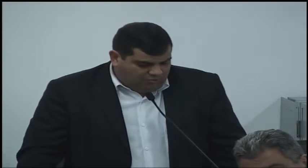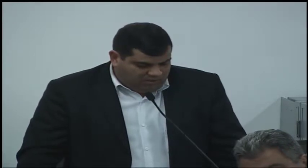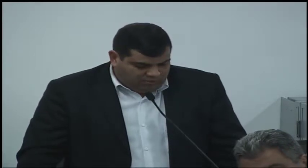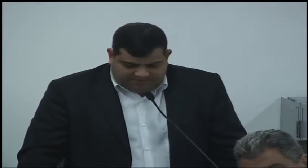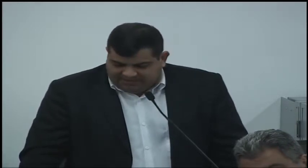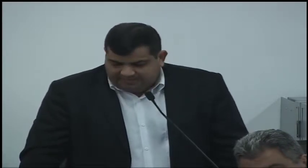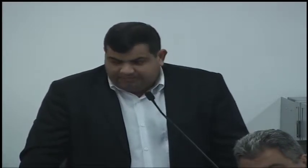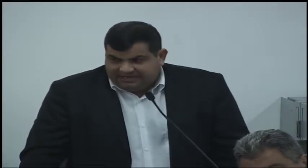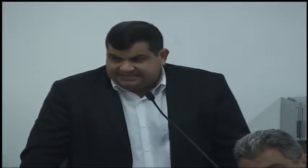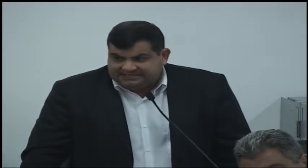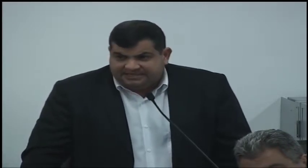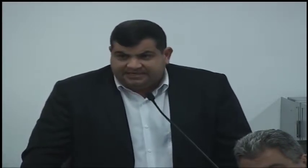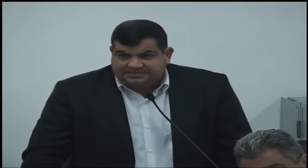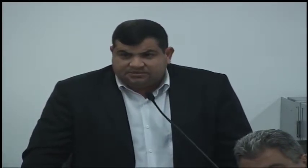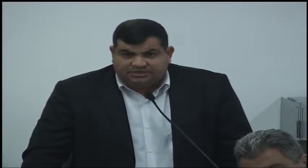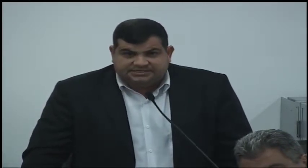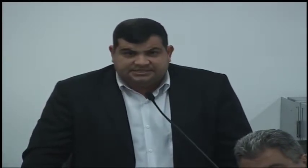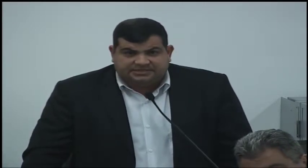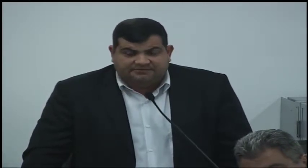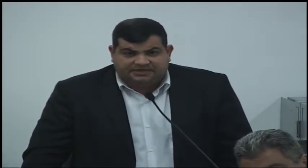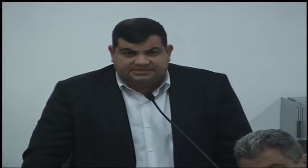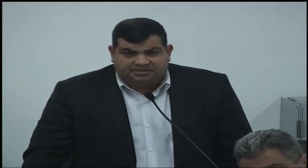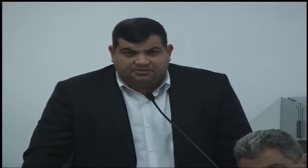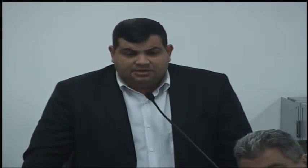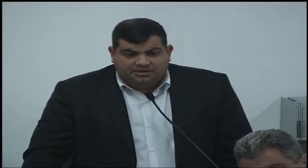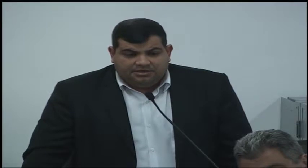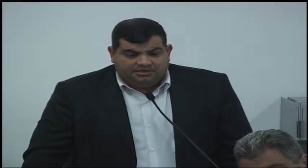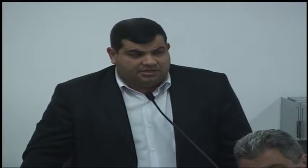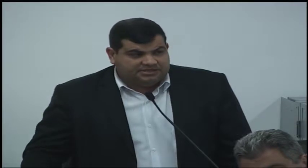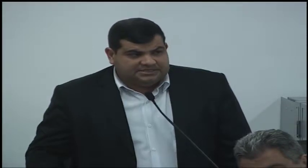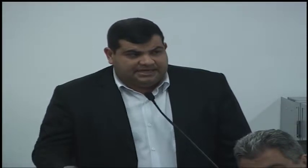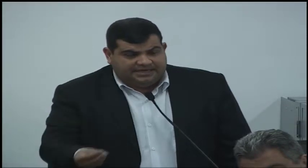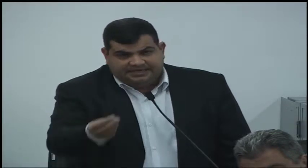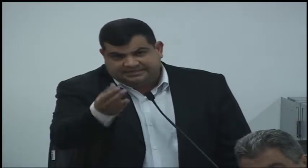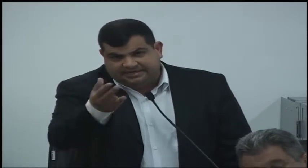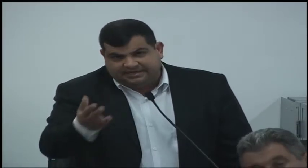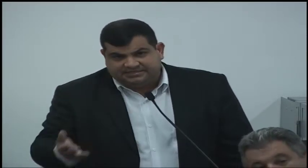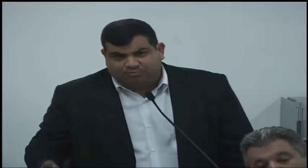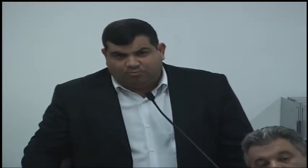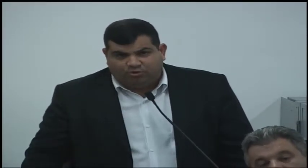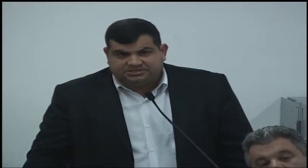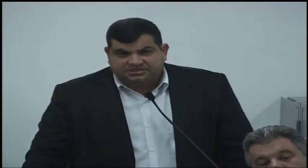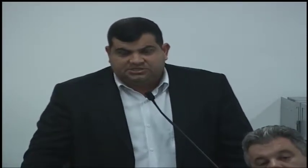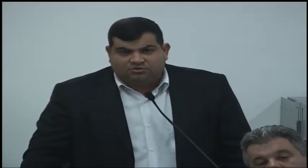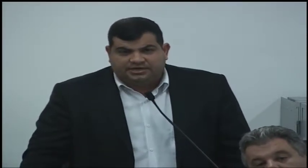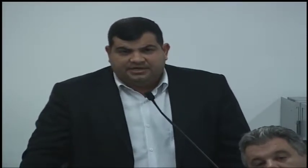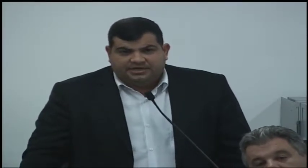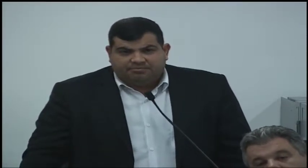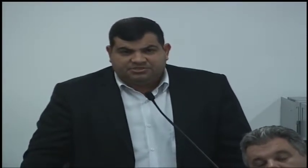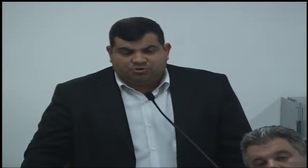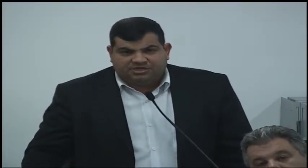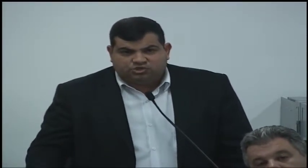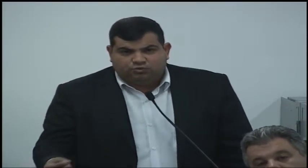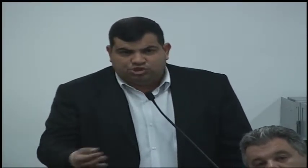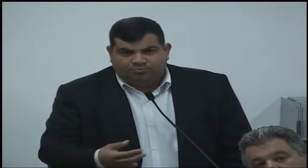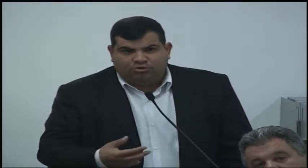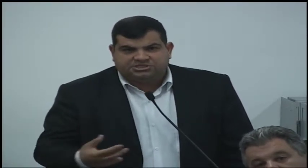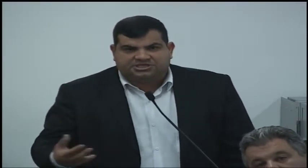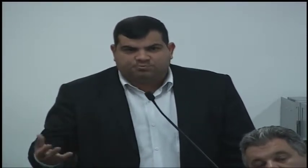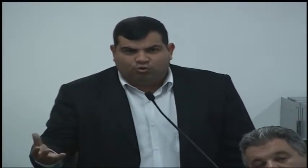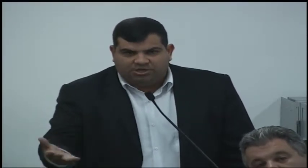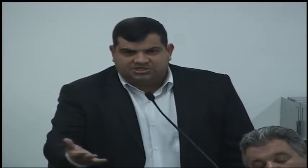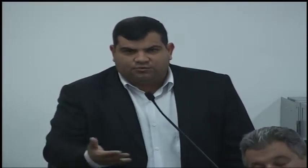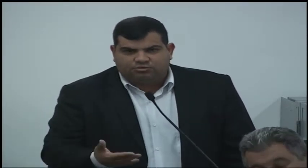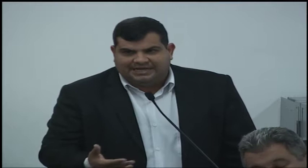alguma coisa pra essas crianças e adolescentes estarem fazendo então essa é a proposta da senhora principalmente discutir